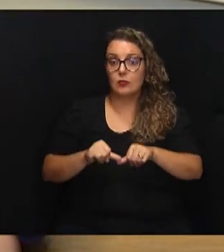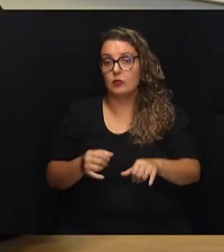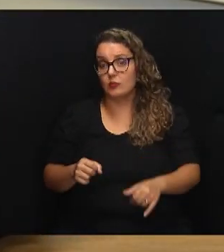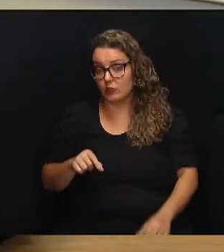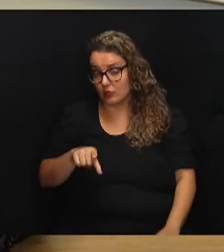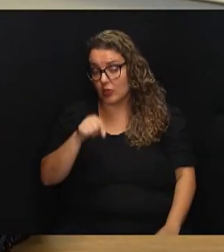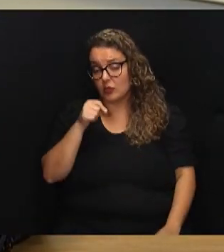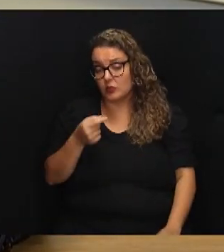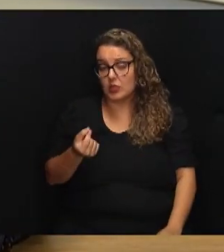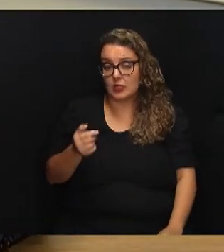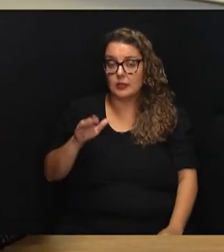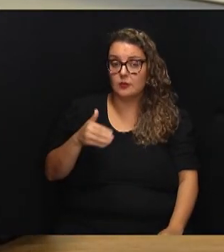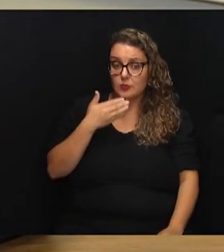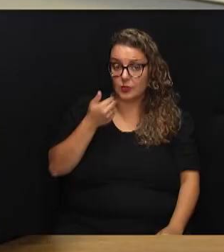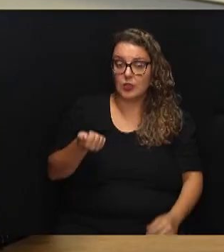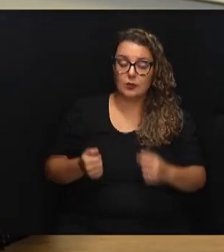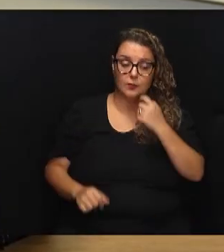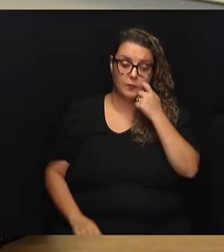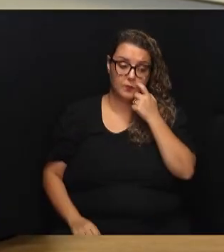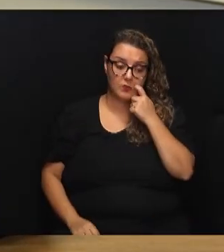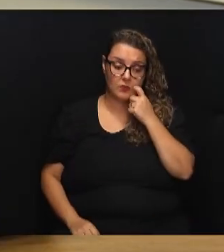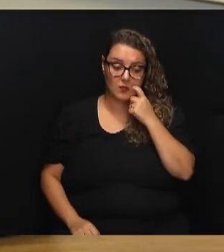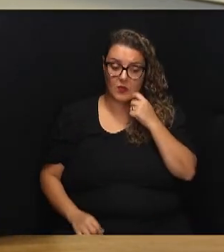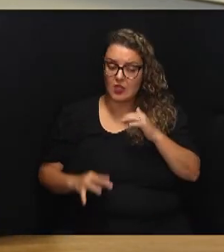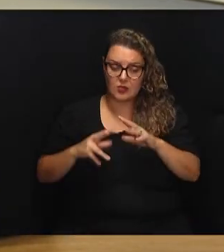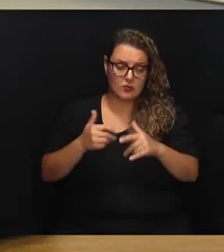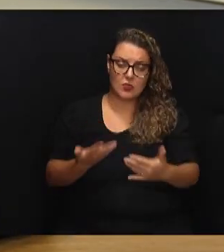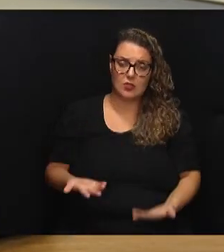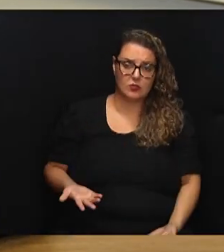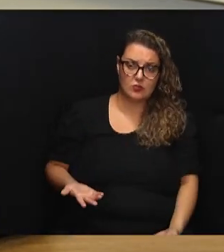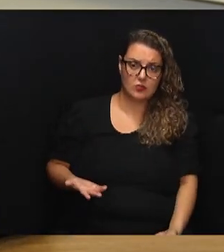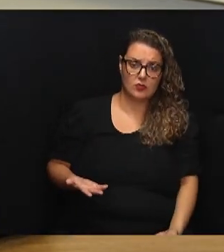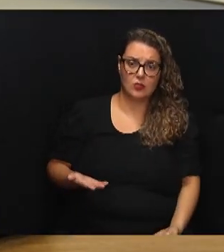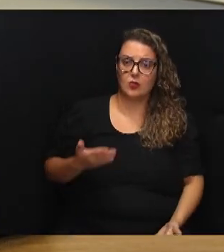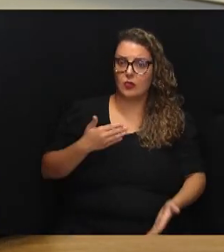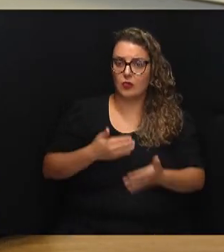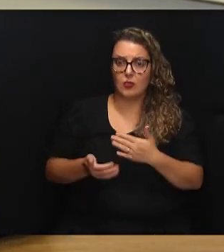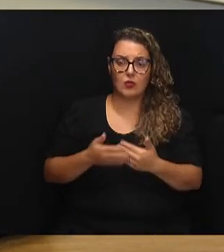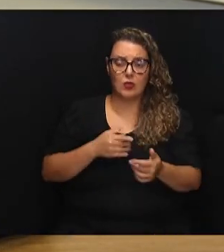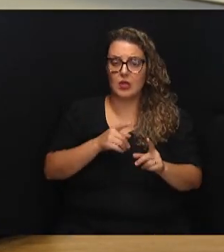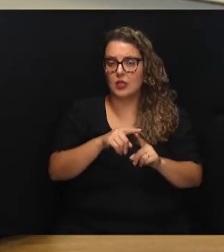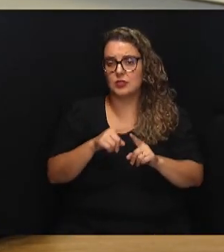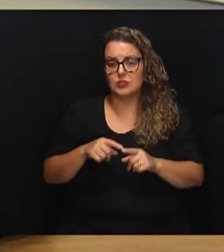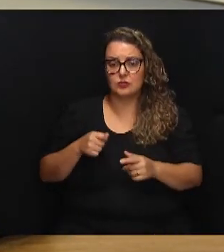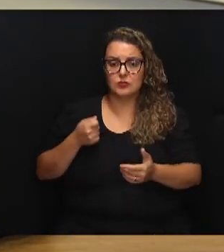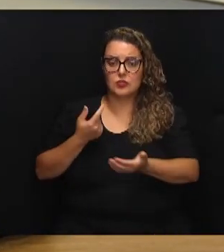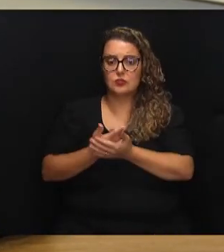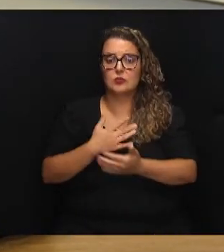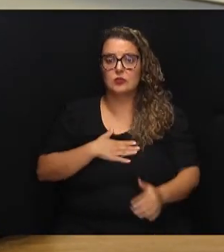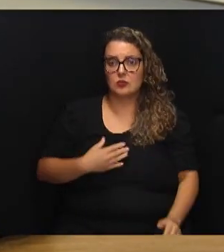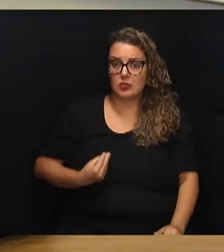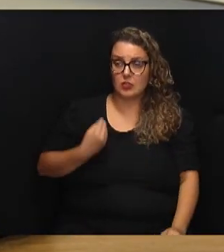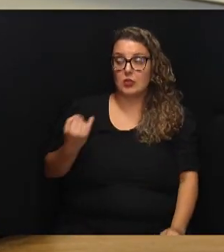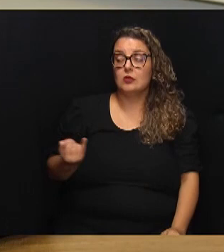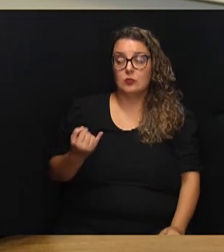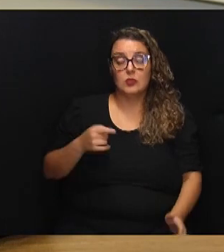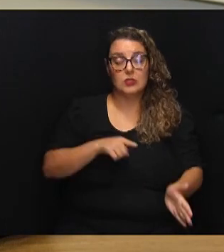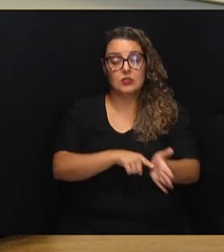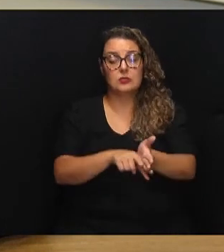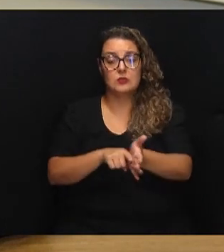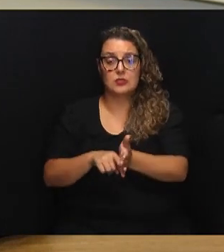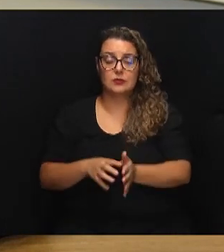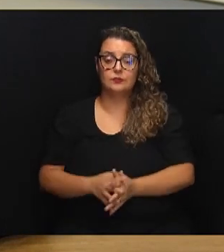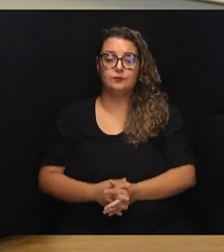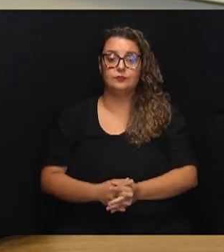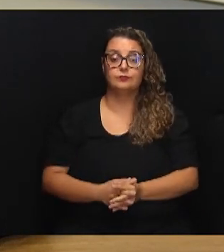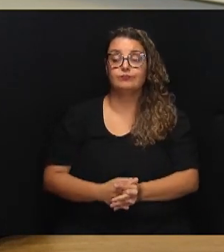mais barata e melhor. E isso vale para tudo. Se eu vou fazer qualquer tipo de compra na minha vida, é sempre importante dar uma pesquisada. E mais